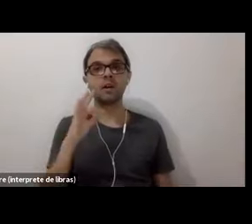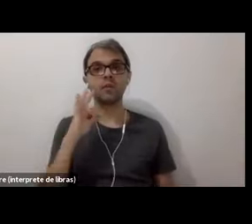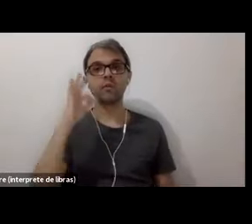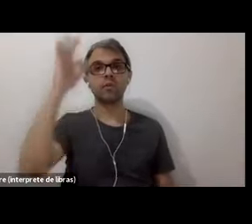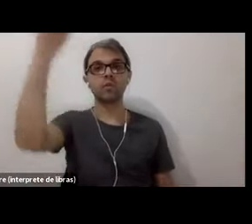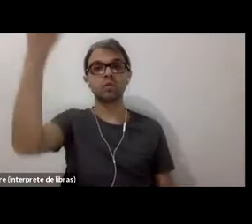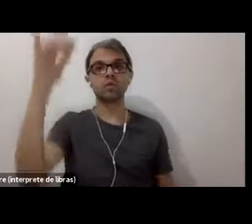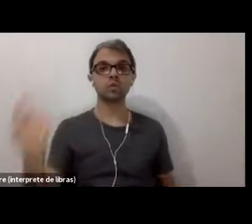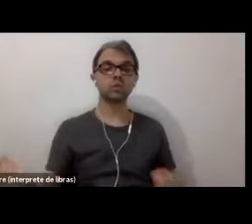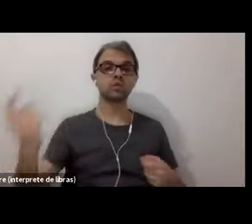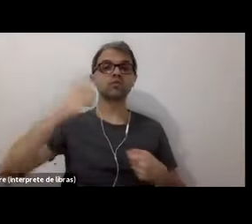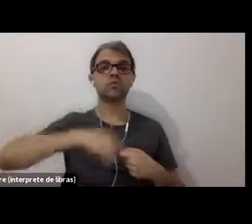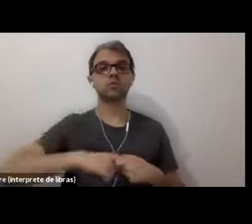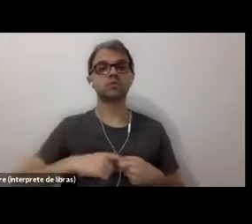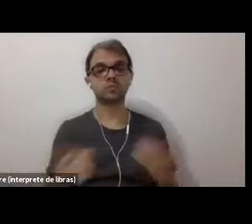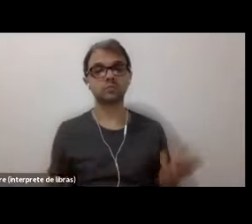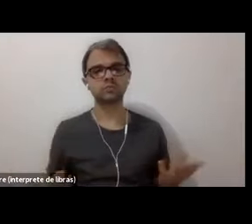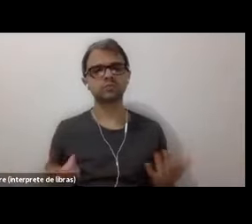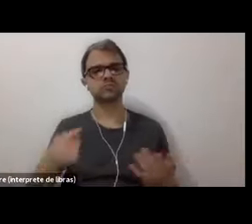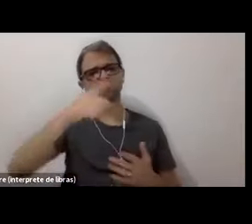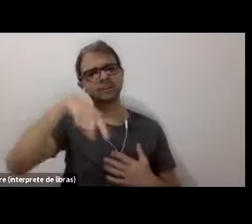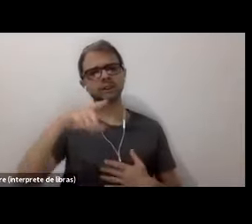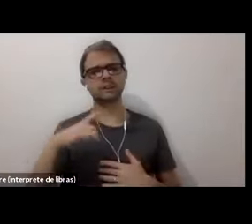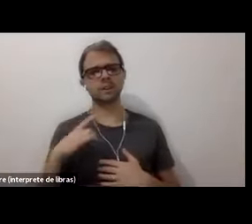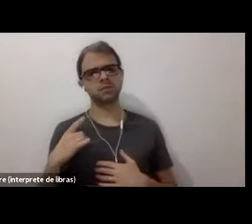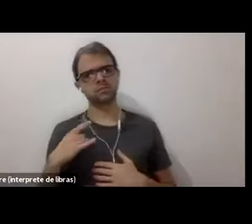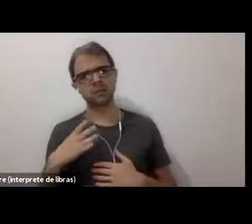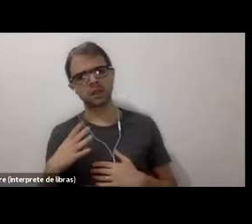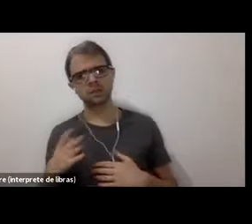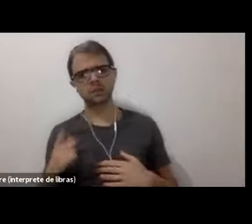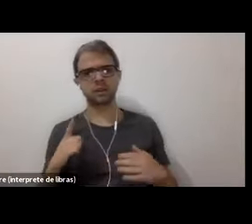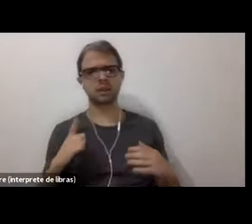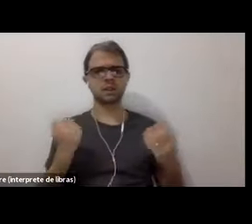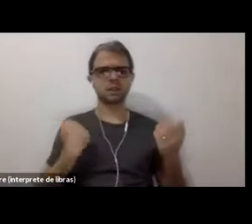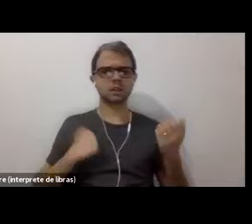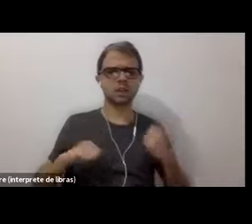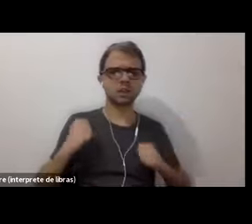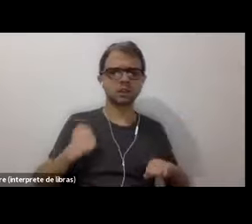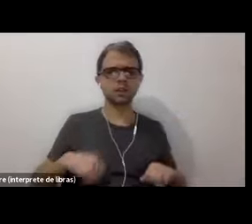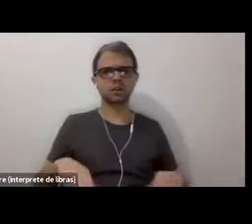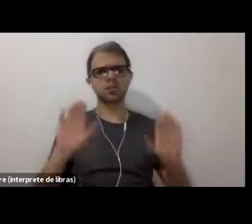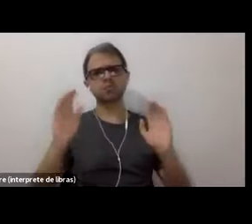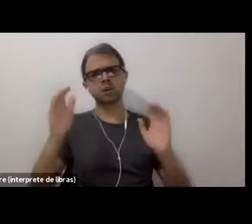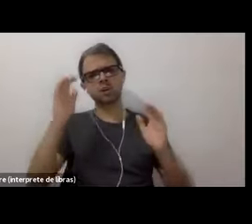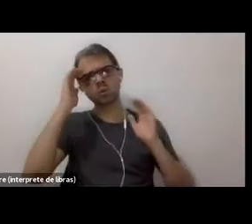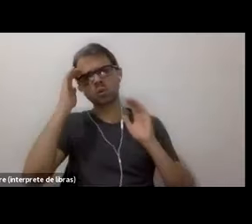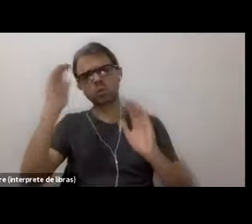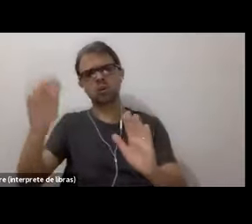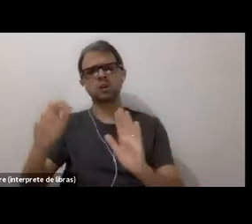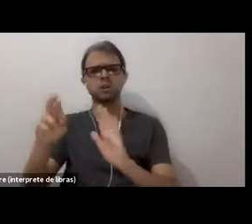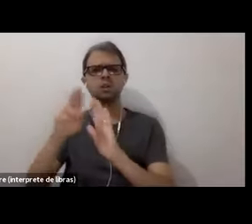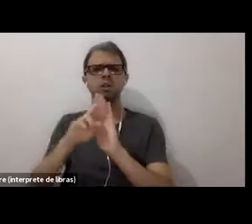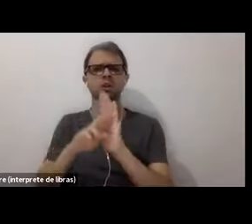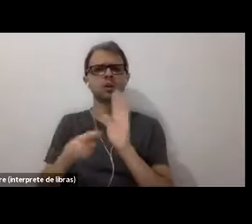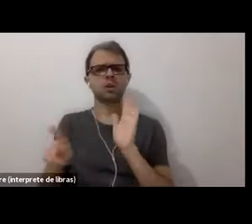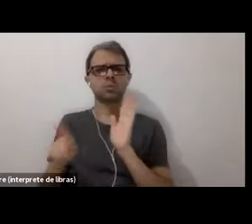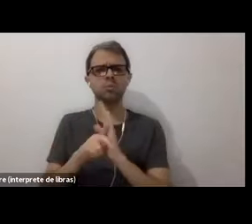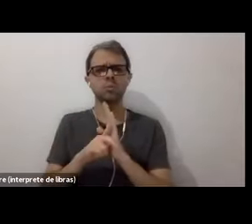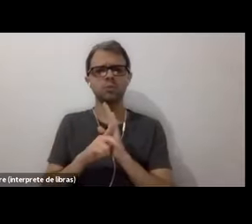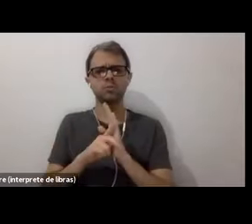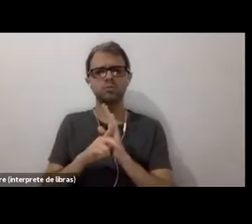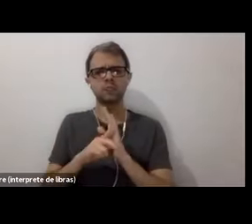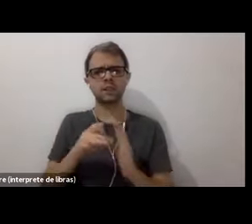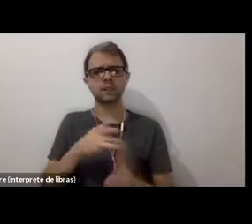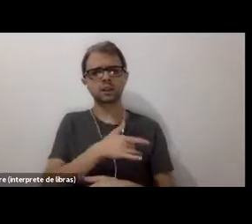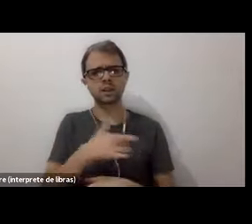de medos e anseios que a gente tem, além de, é claro, todos os protocolos aí de saúde e higiene, que são obrigação e a escola vai ter que dar seu jeito para